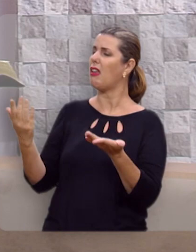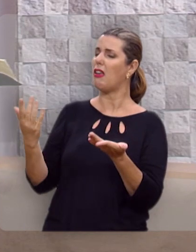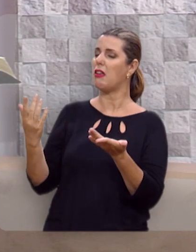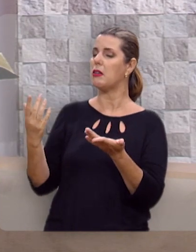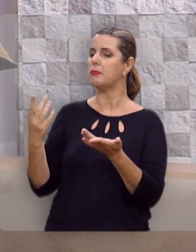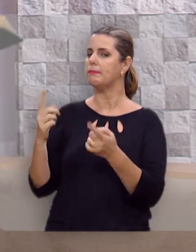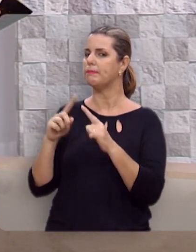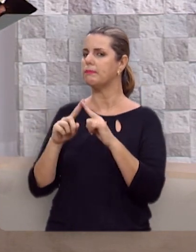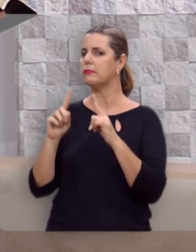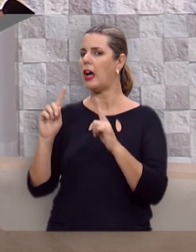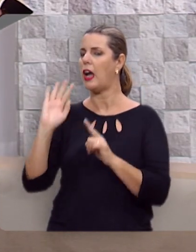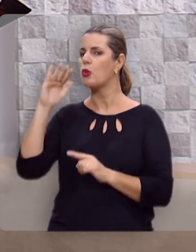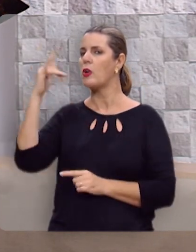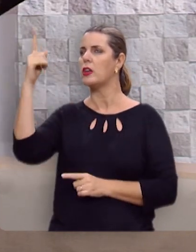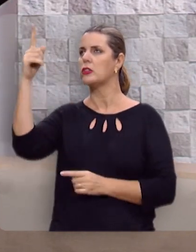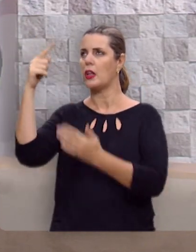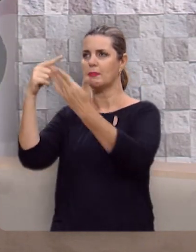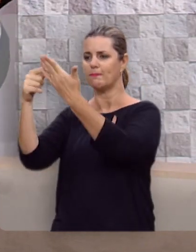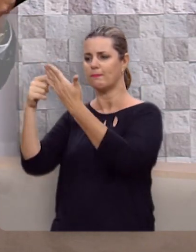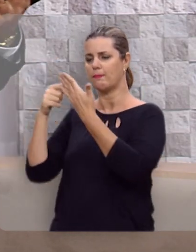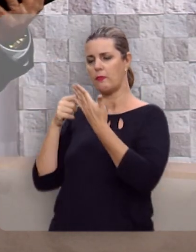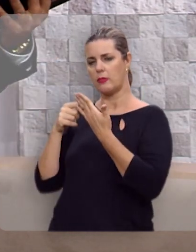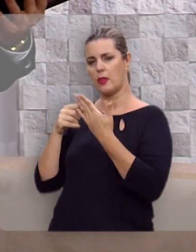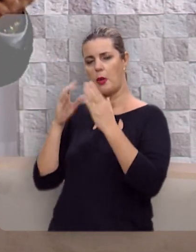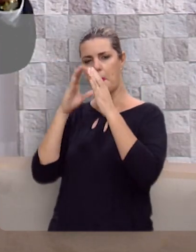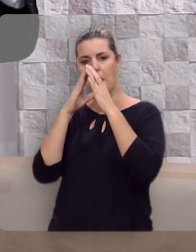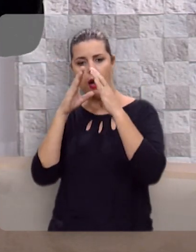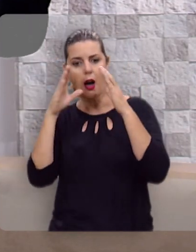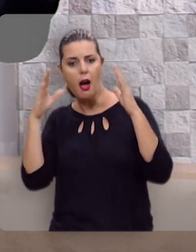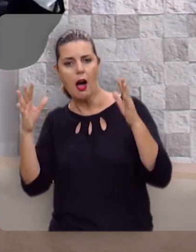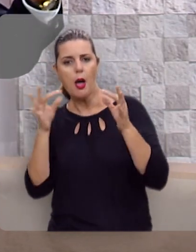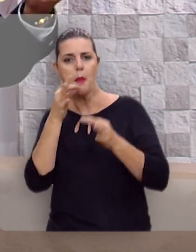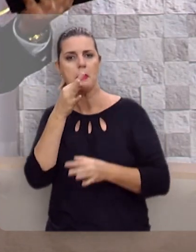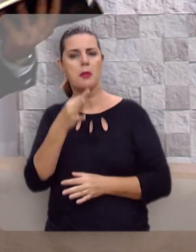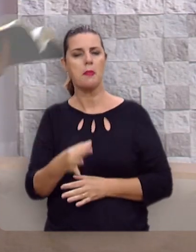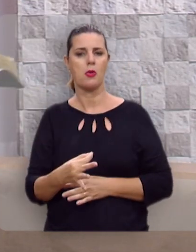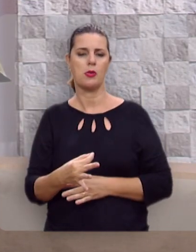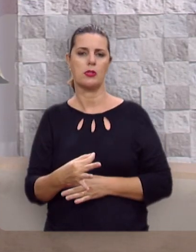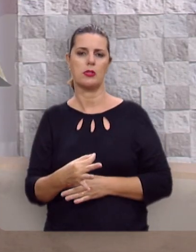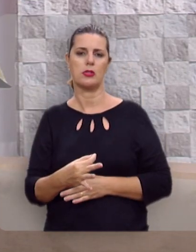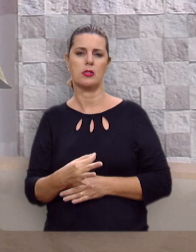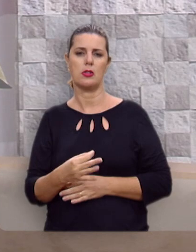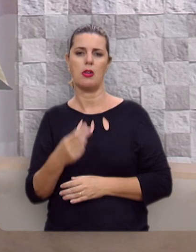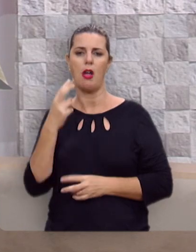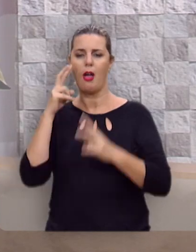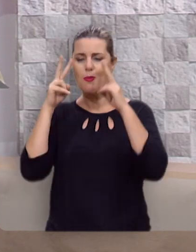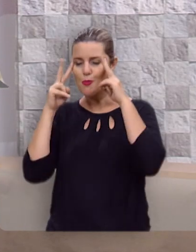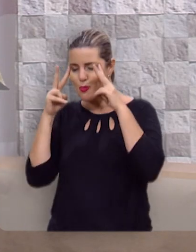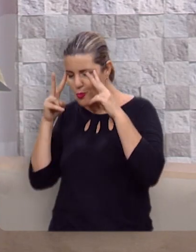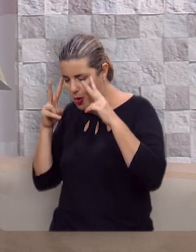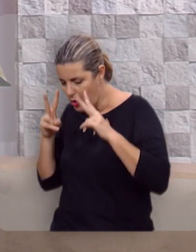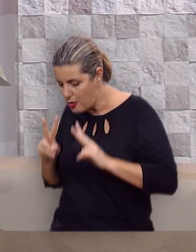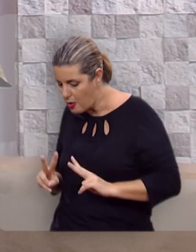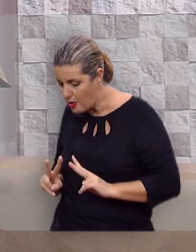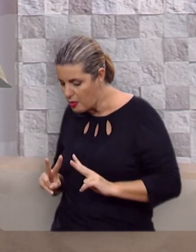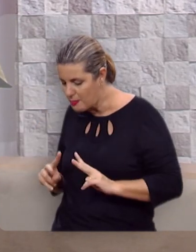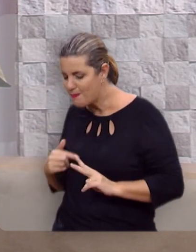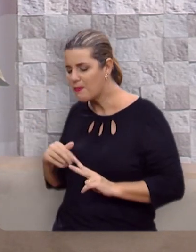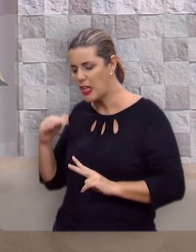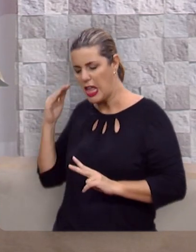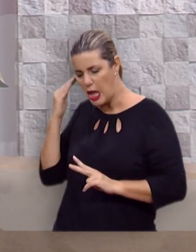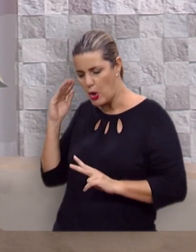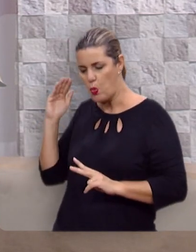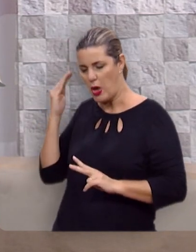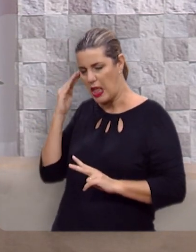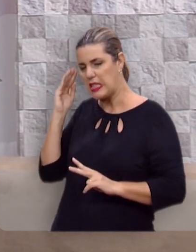questiona. Porém, quando Deus revela para ele o seu macro propósito, ele se humilha e